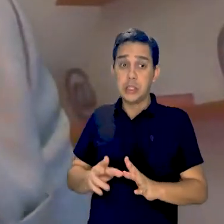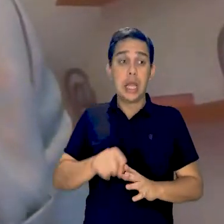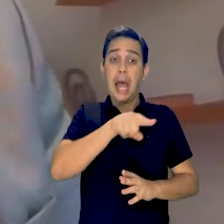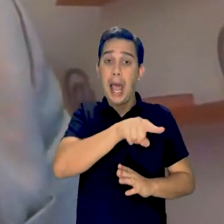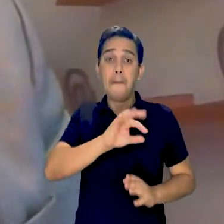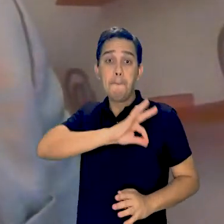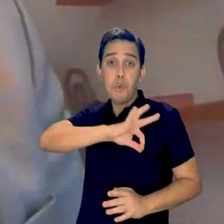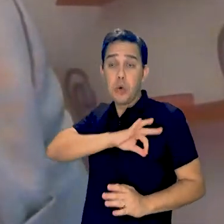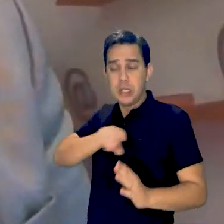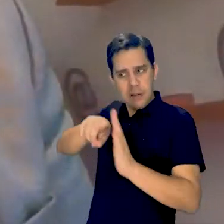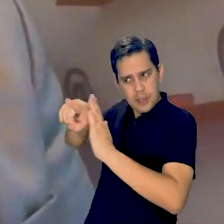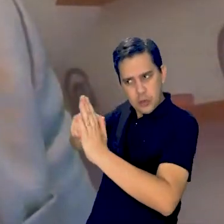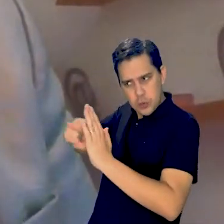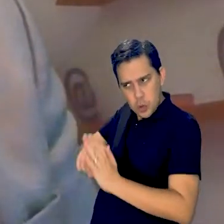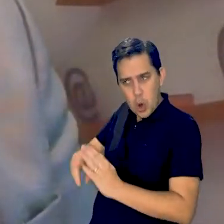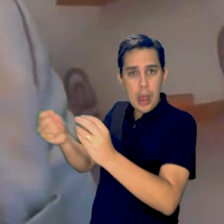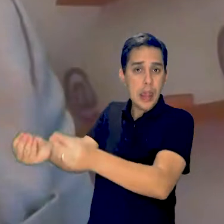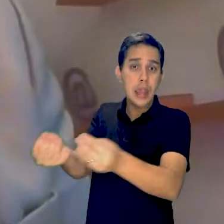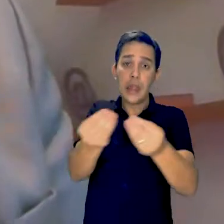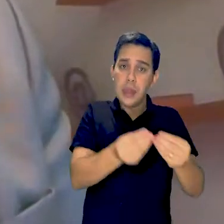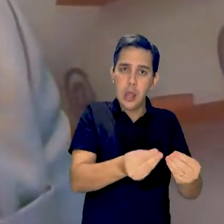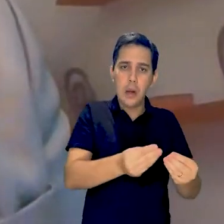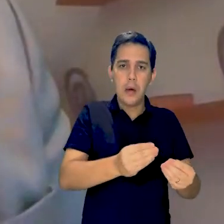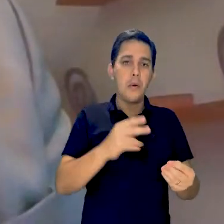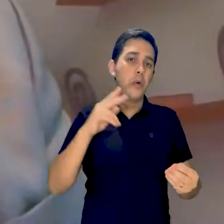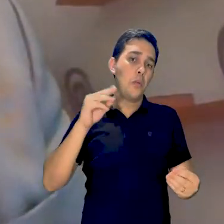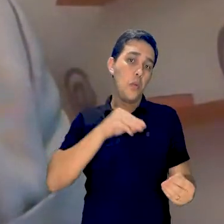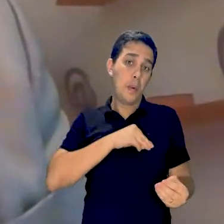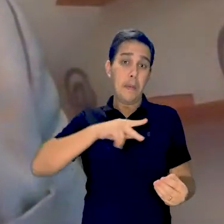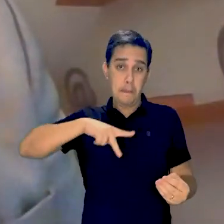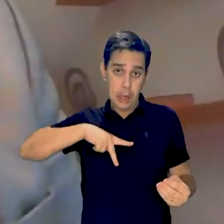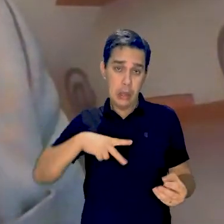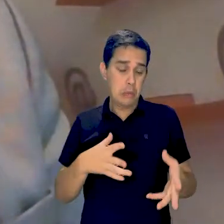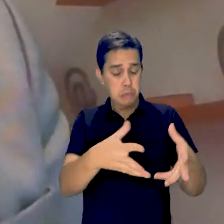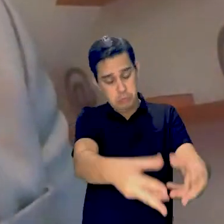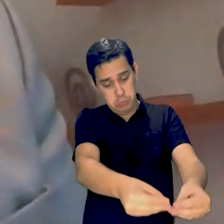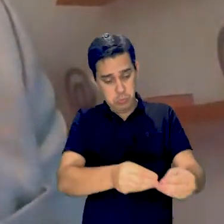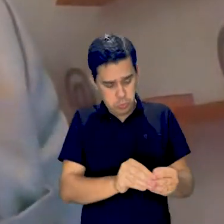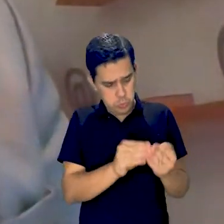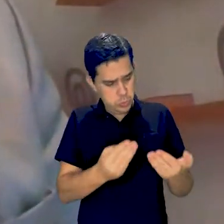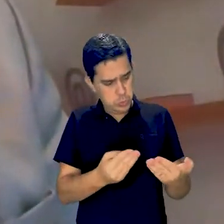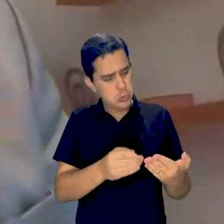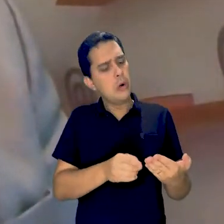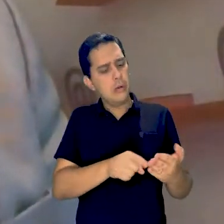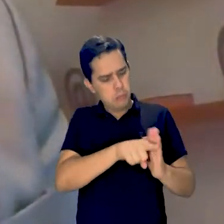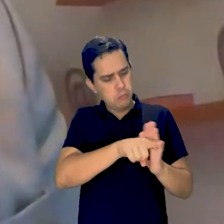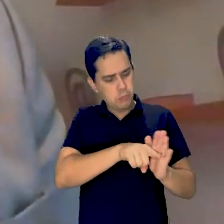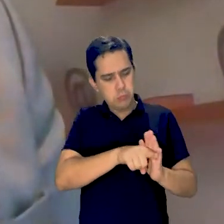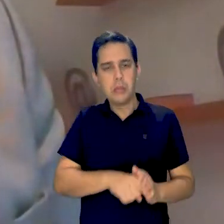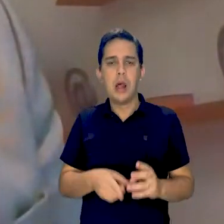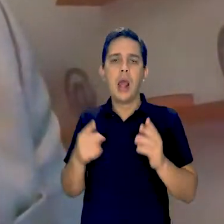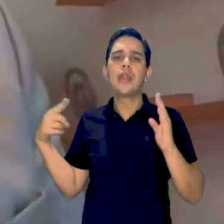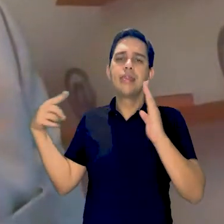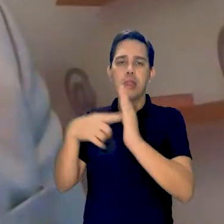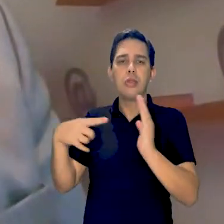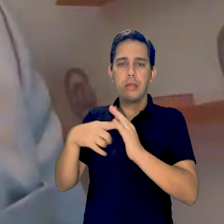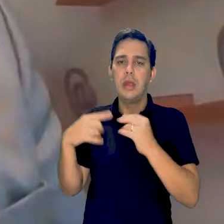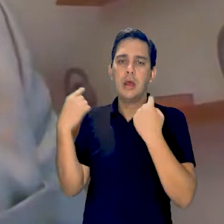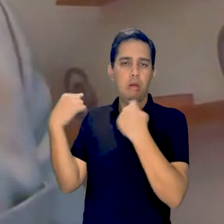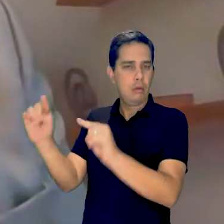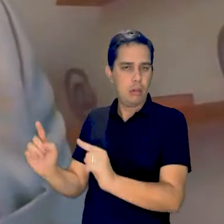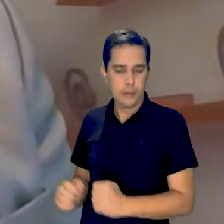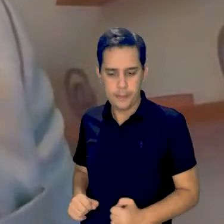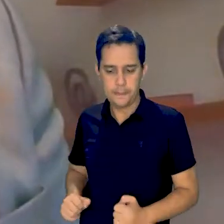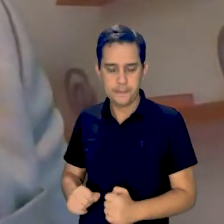que consta aos autos do inquérito policial. Feita essa ressalva, a única investigação por hora